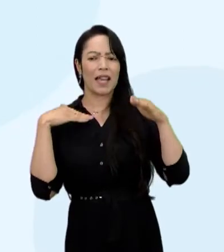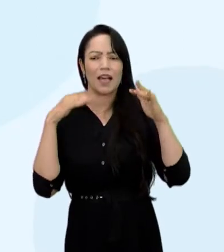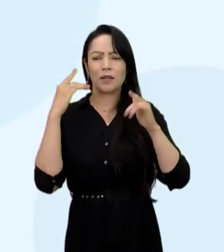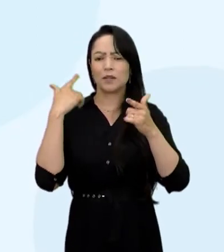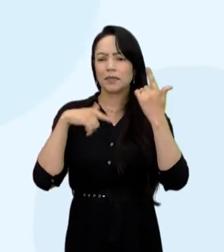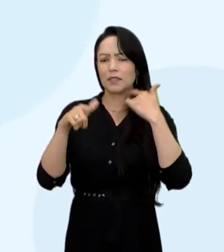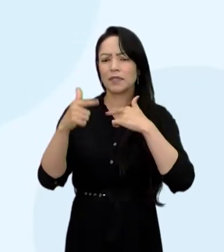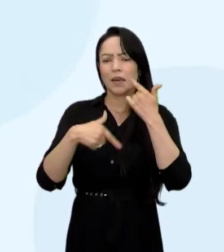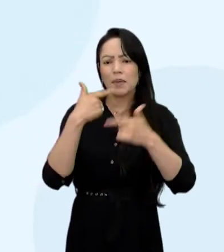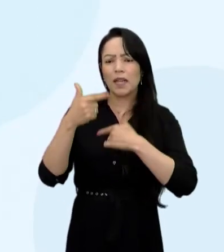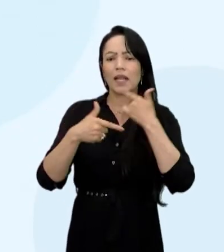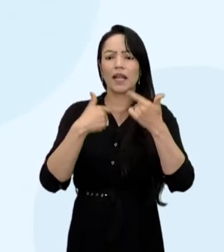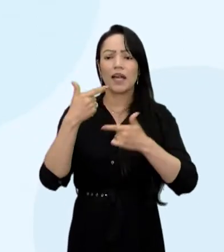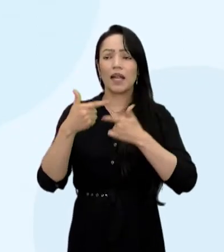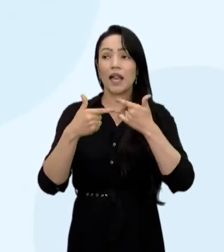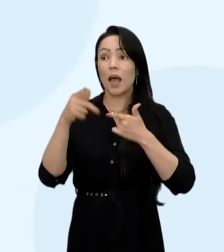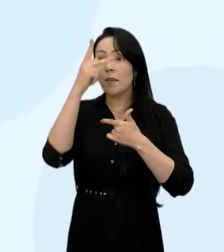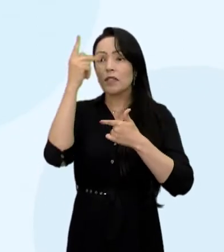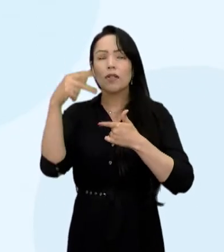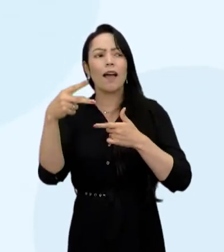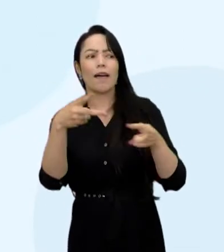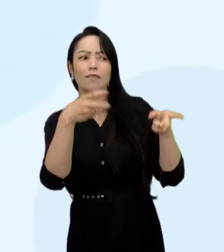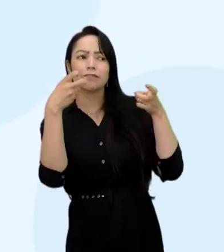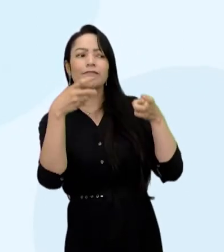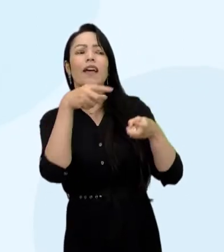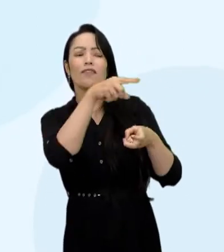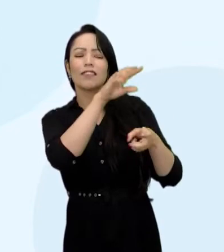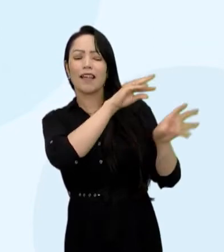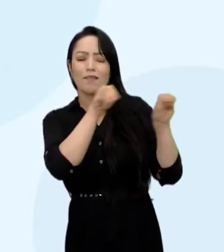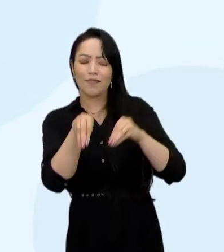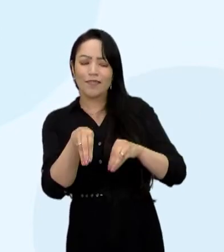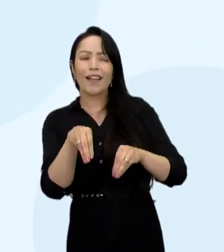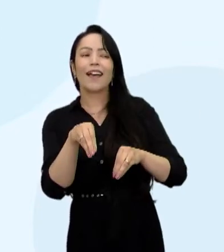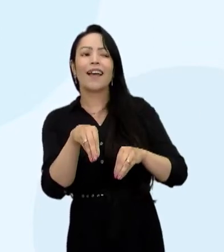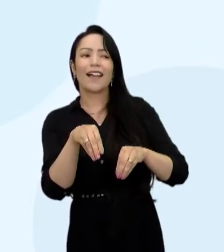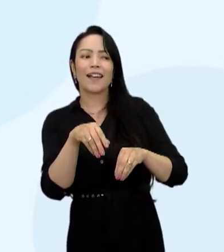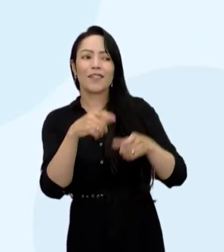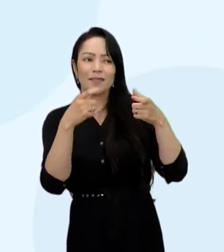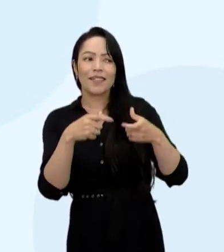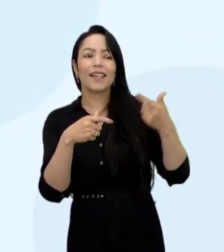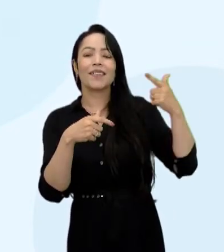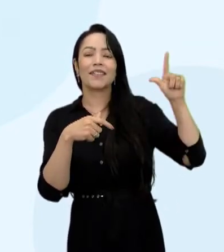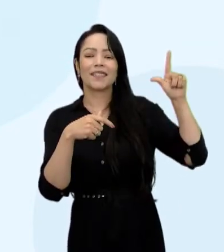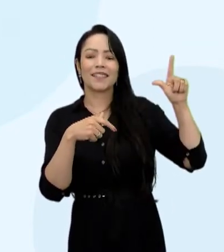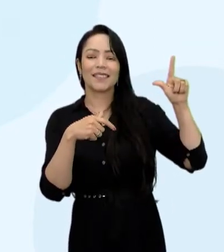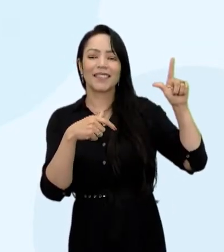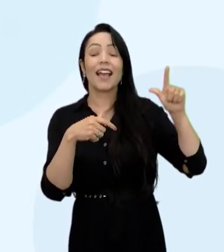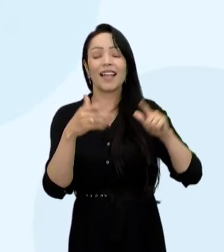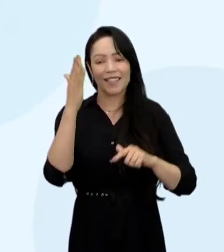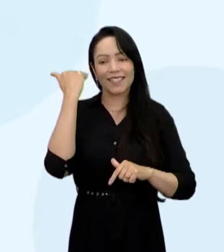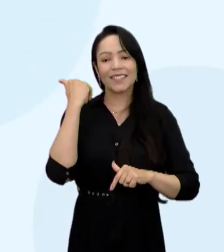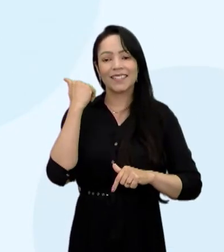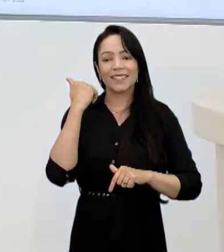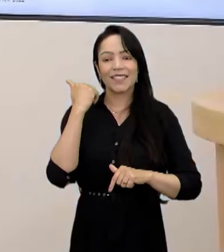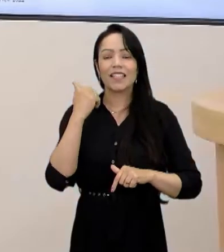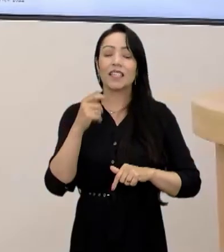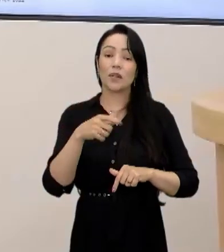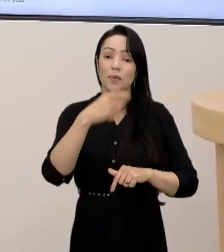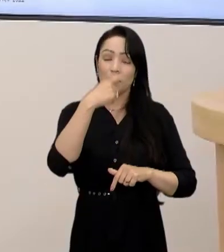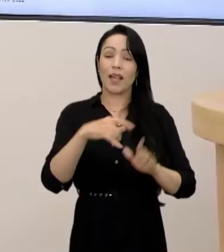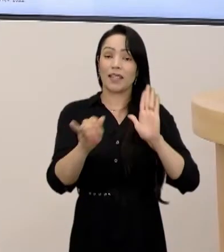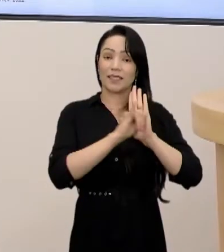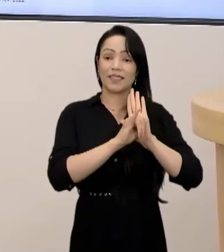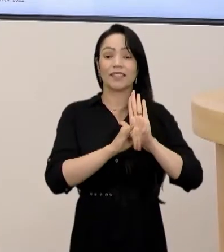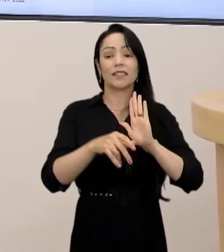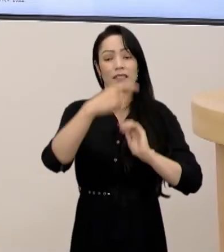regiões, logo as pessoas de lá percebem que somos de fora. Então, olha só, a questão da identidade mesmo. Então,